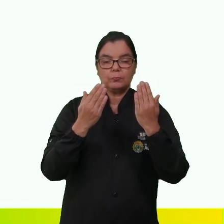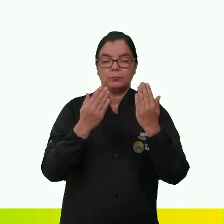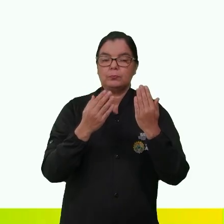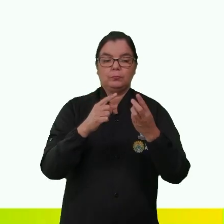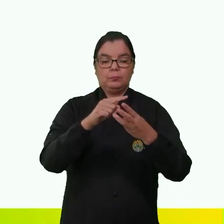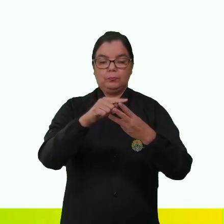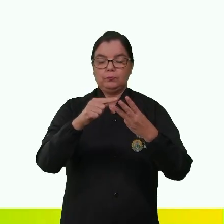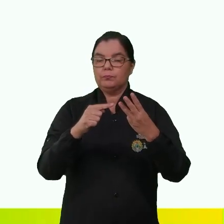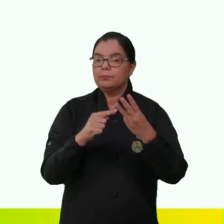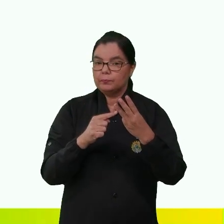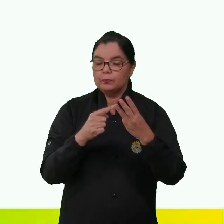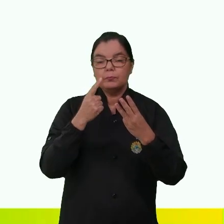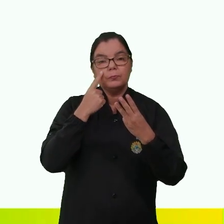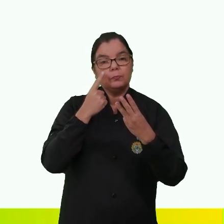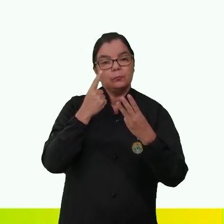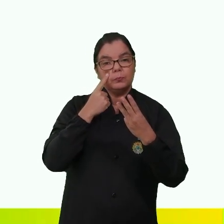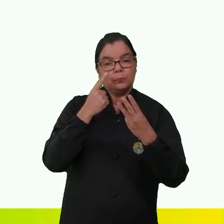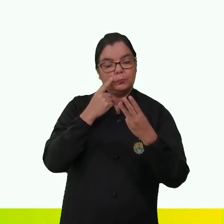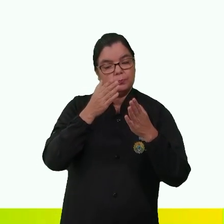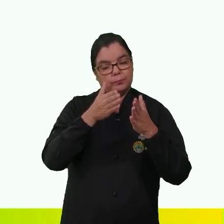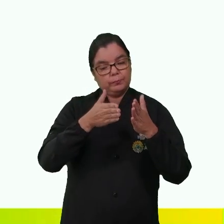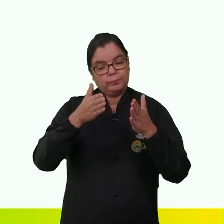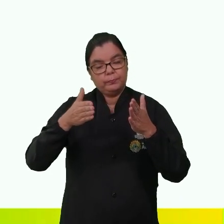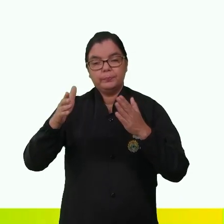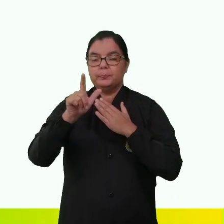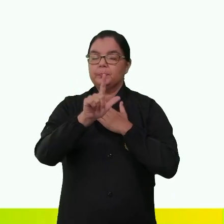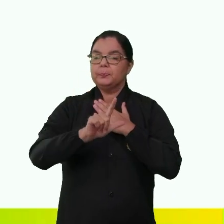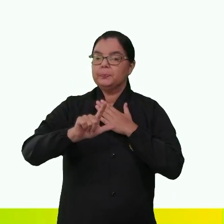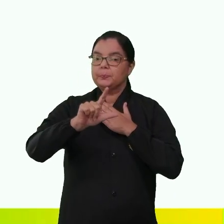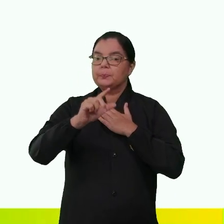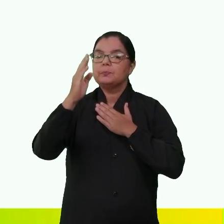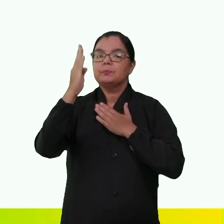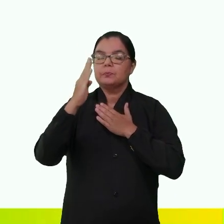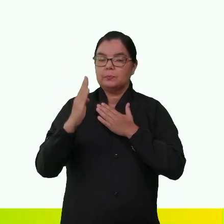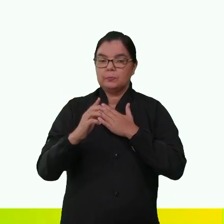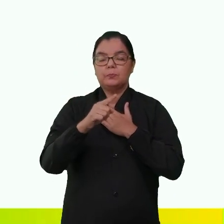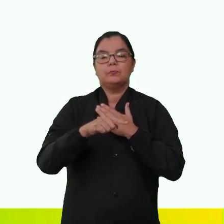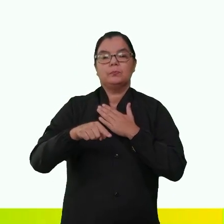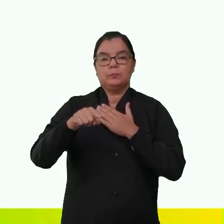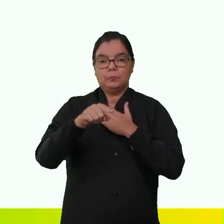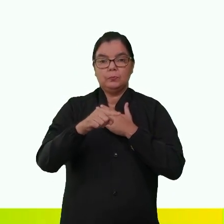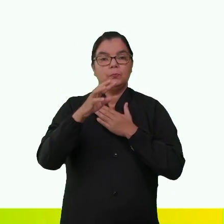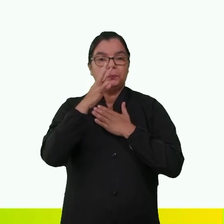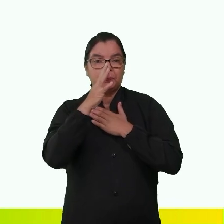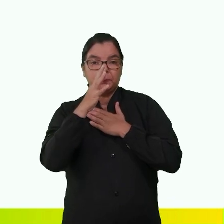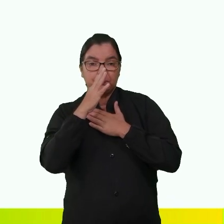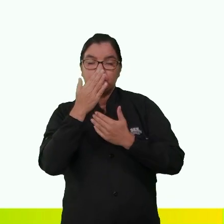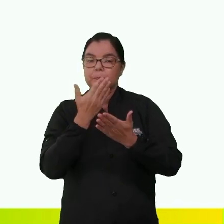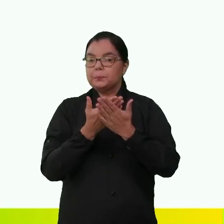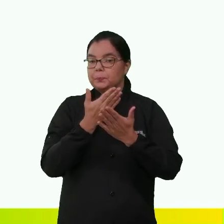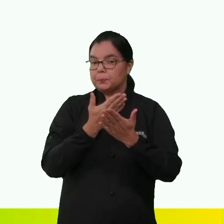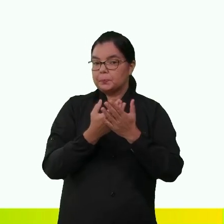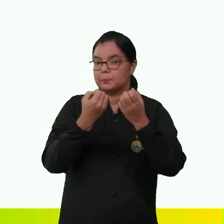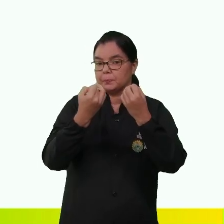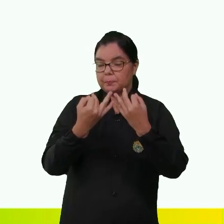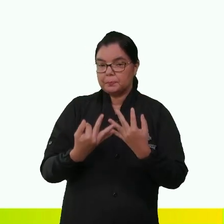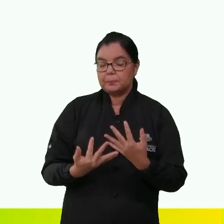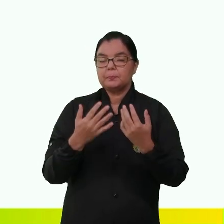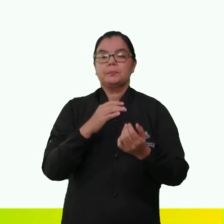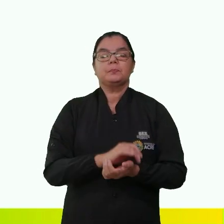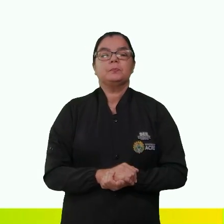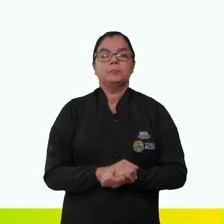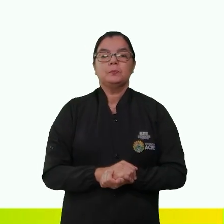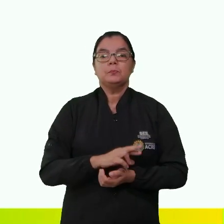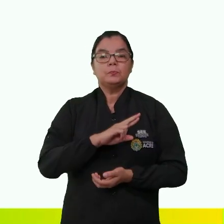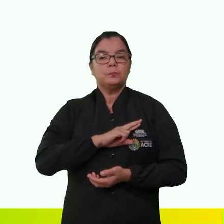eles. Eu vou observar no decorrer da literatura brasileira, que você já deve ter assistido alguma aula minha que fala sobre isso, que